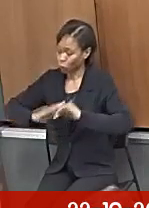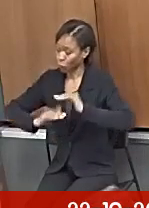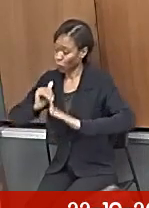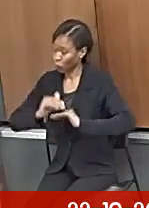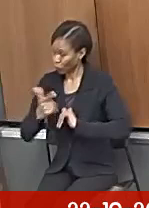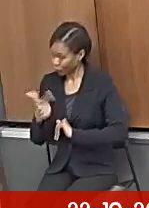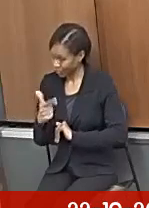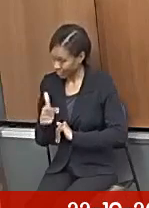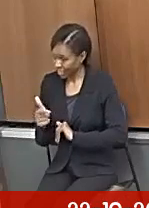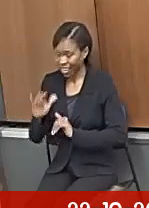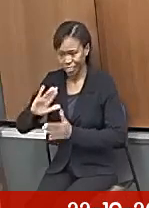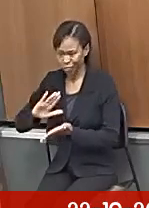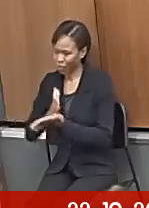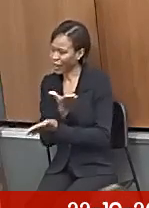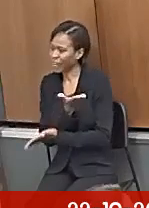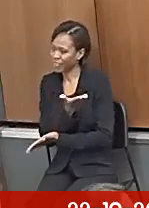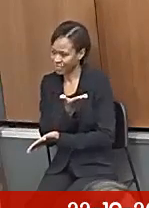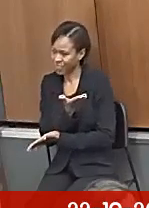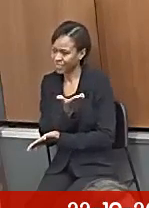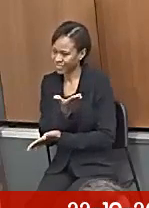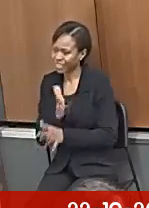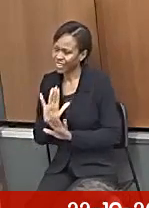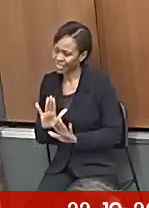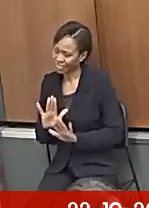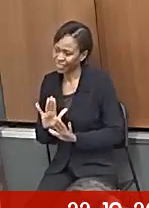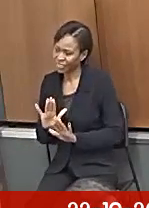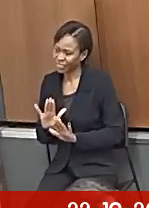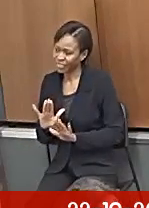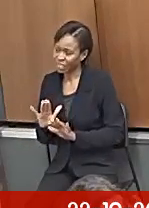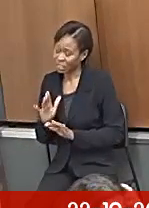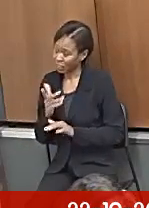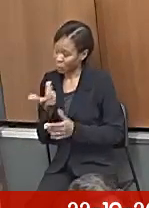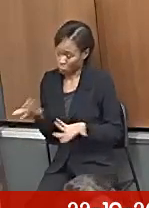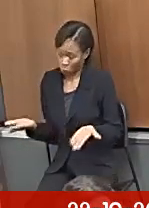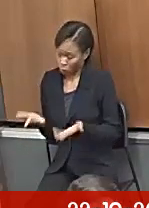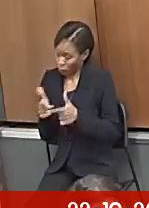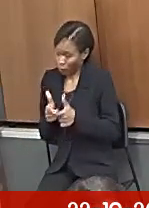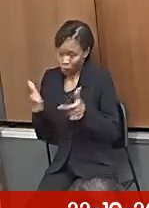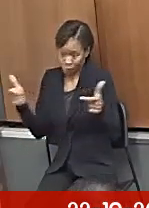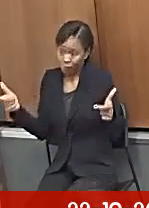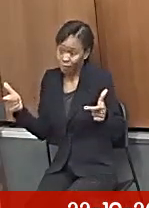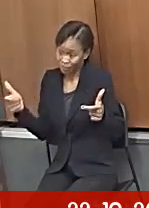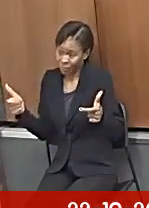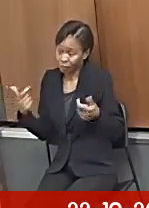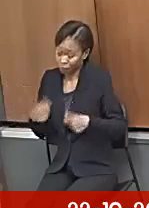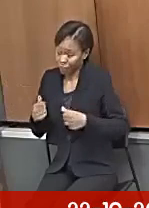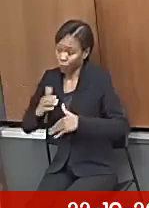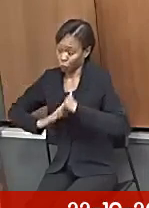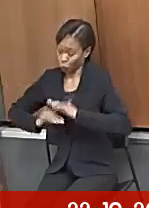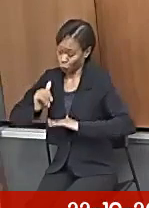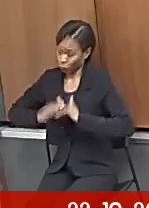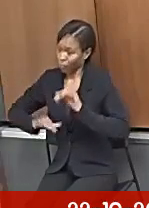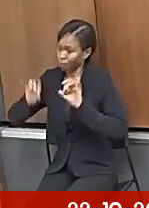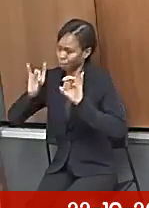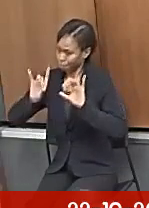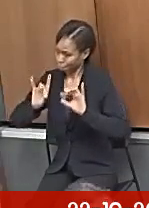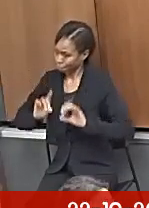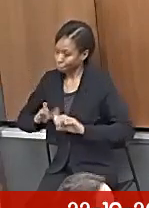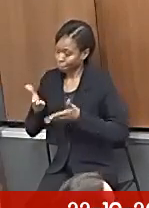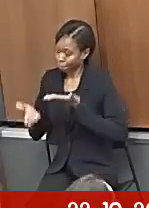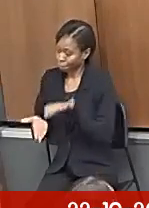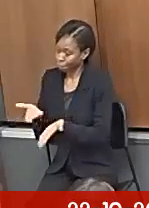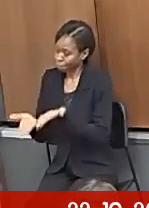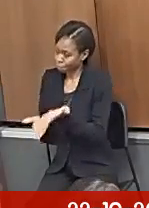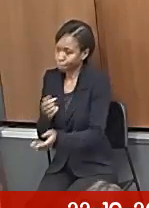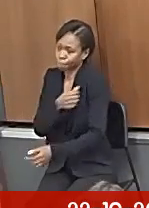Né? Verdade? Ainda mais com essa onda que o próprio doutor Luiz disse, que não tem volta. Quer dizer, se eu não me especializar para atender esses alunos que